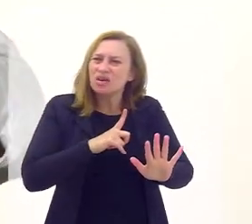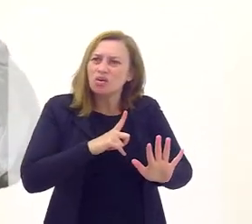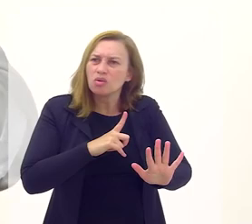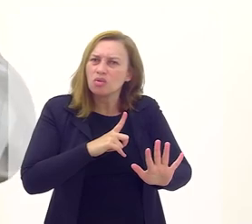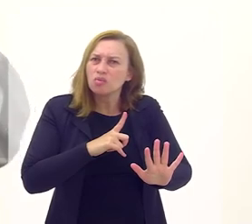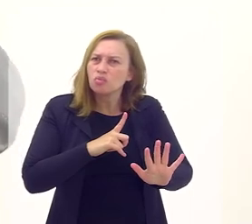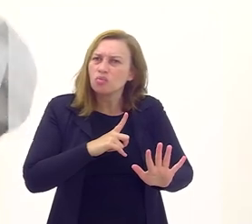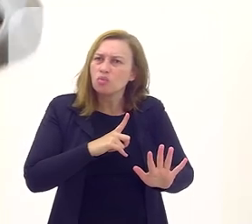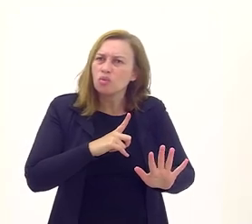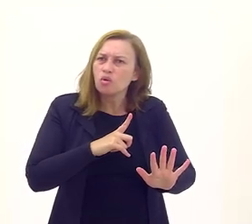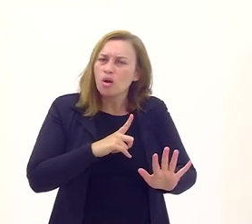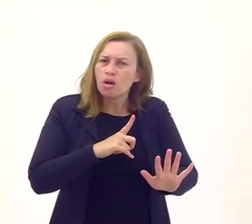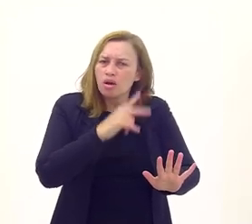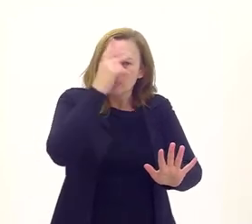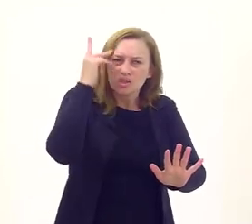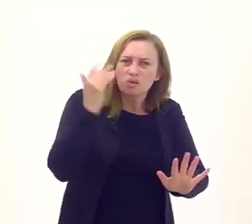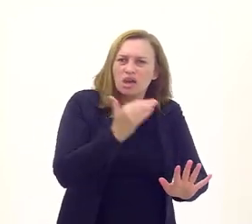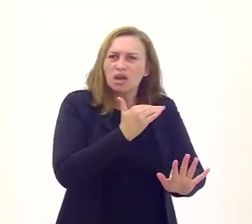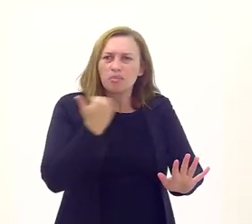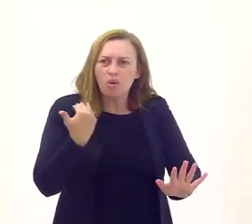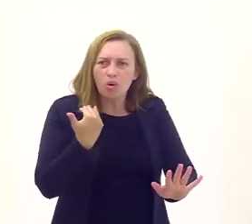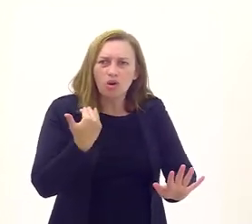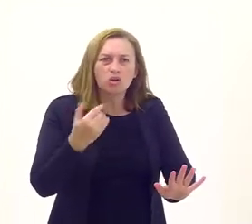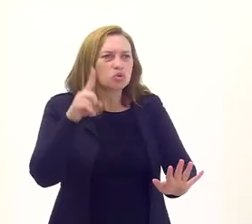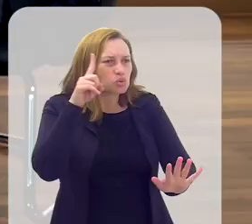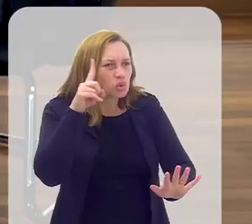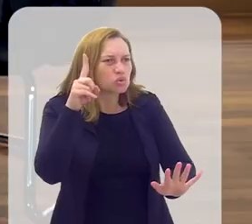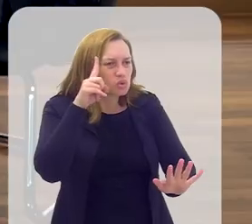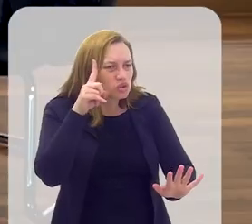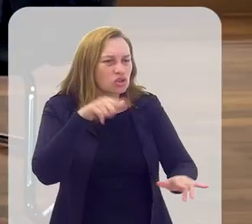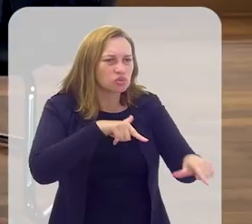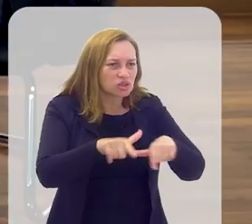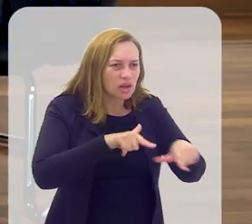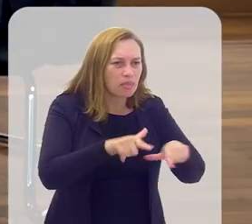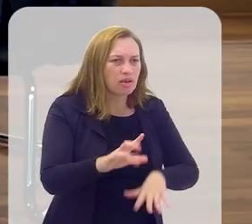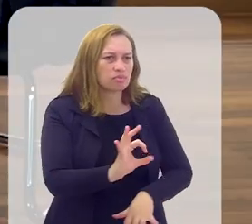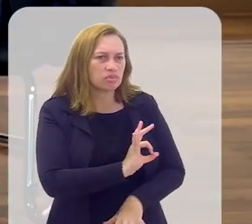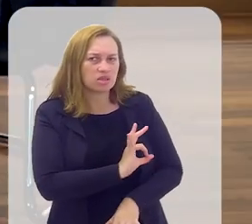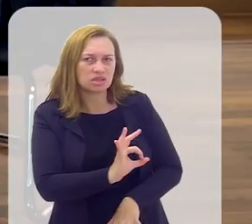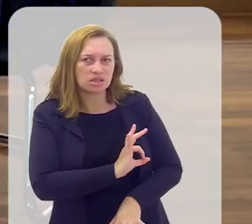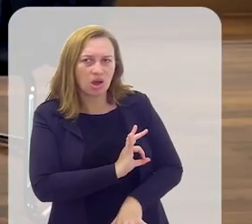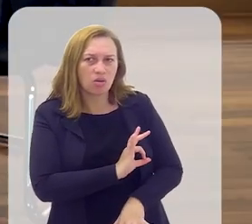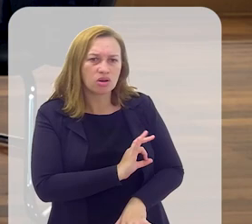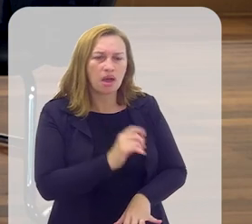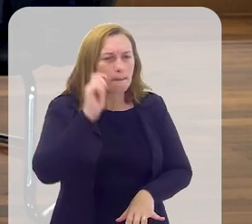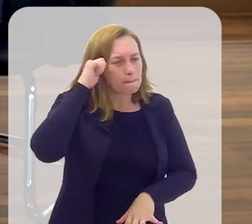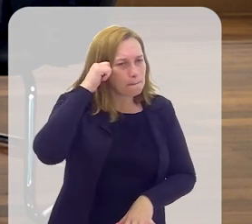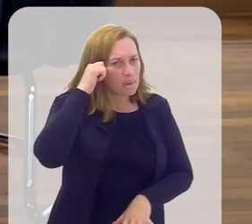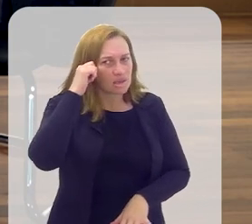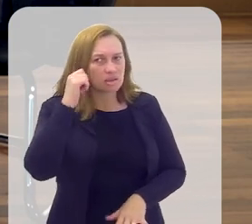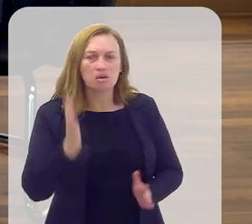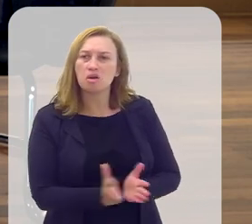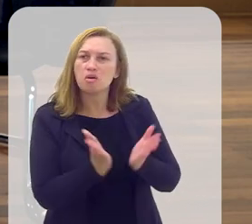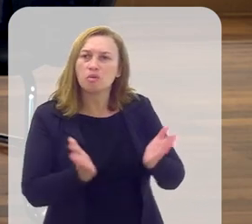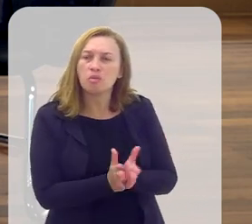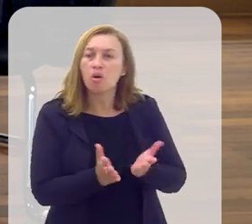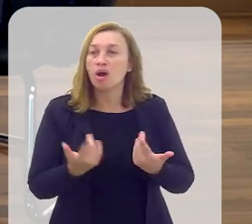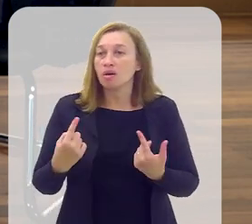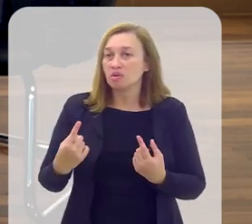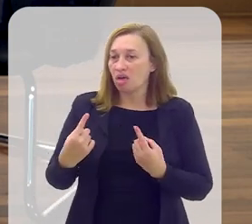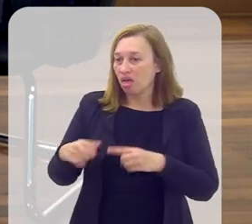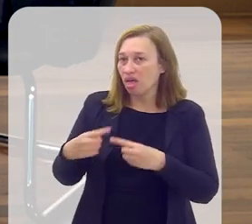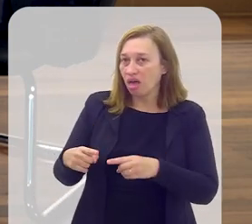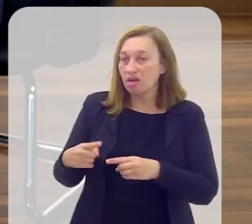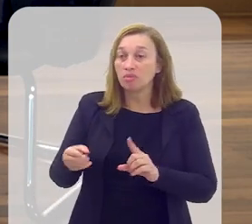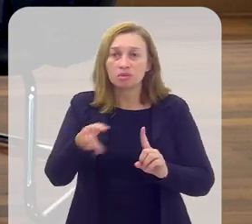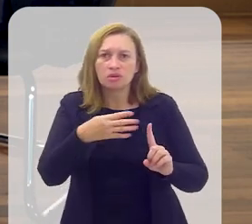se tem alguém que é morto diariamente em operações policiais porque é preto e pobre, se tem alguém que é